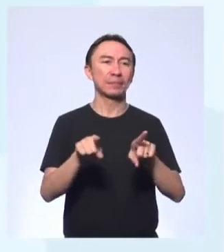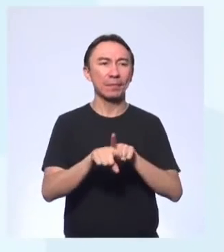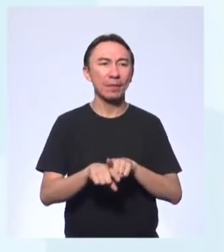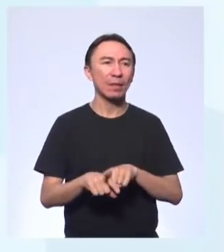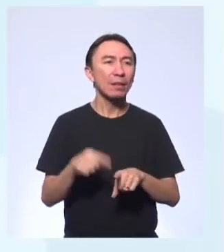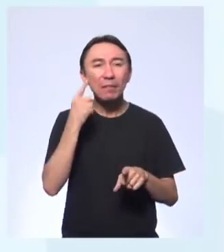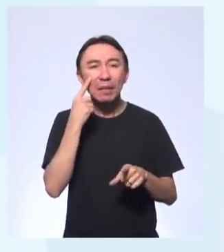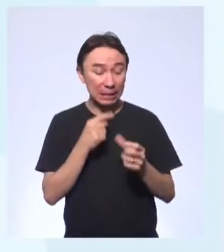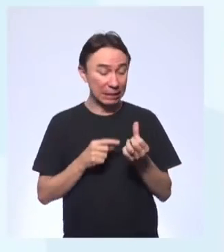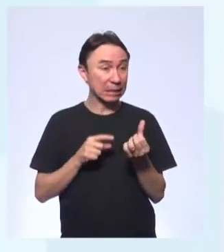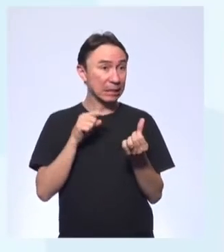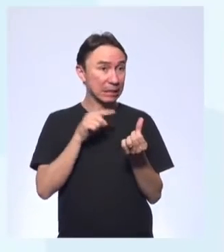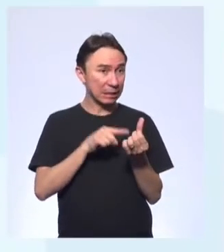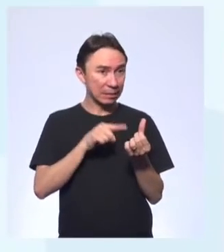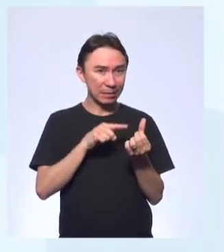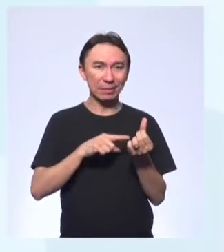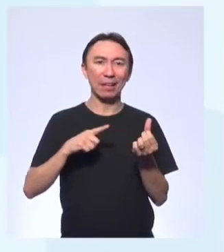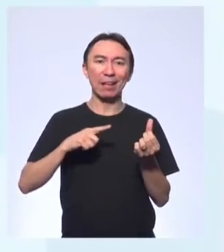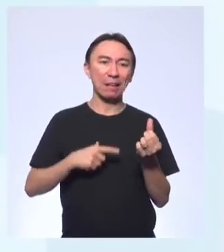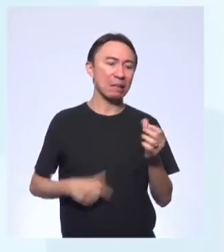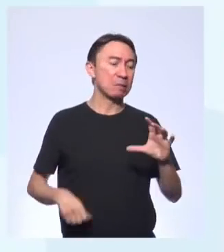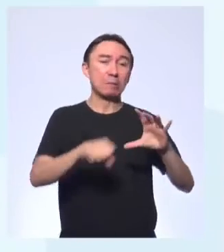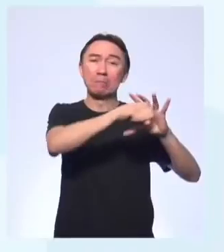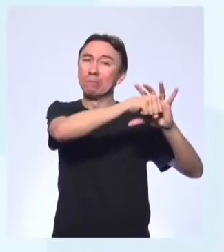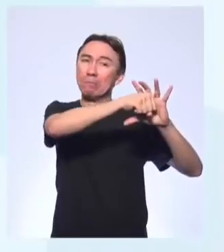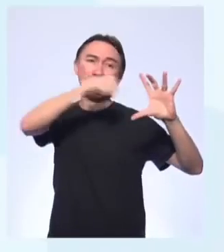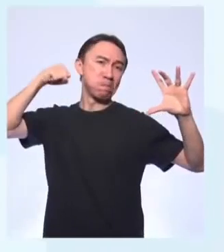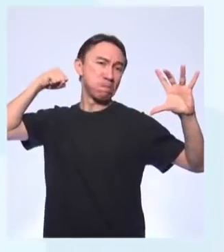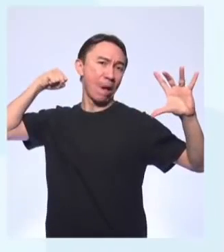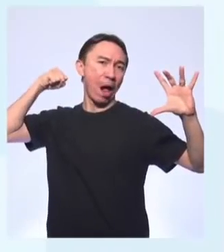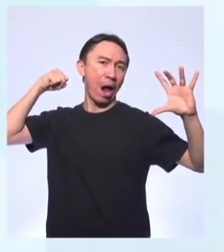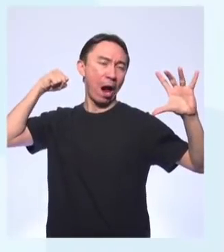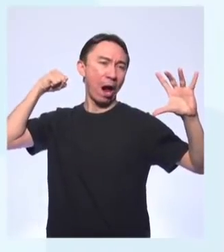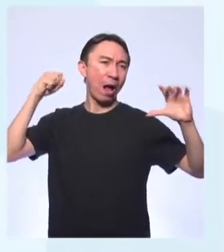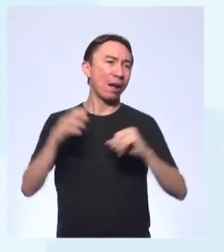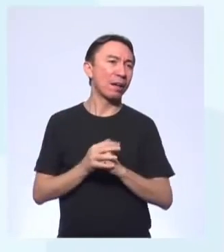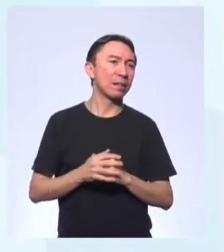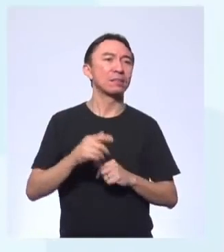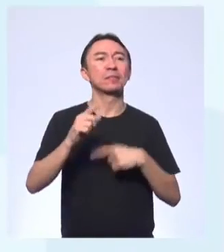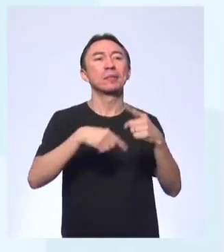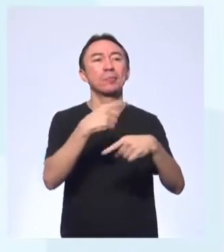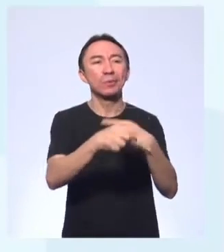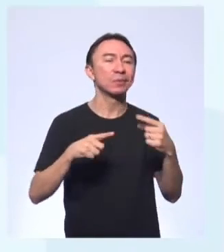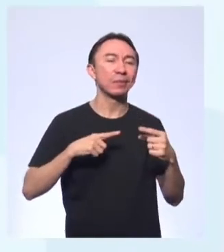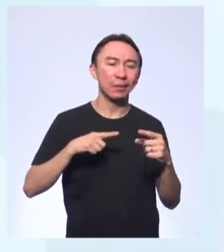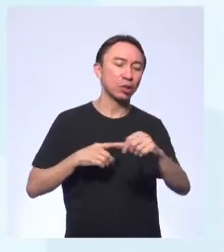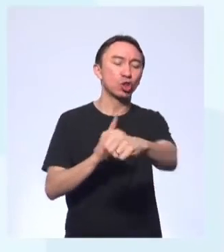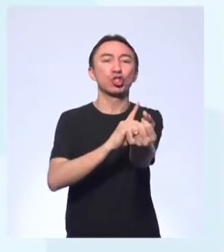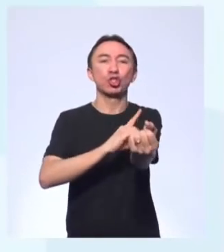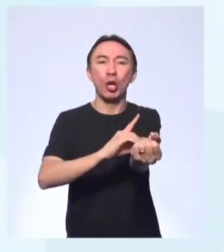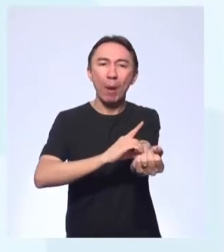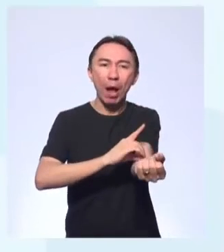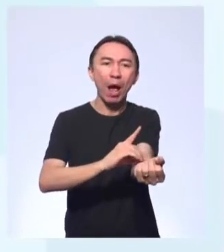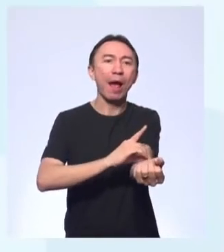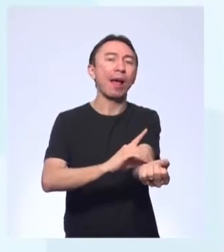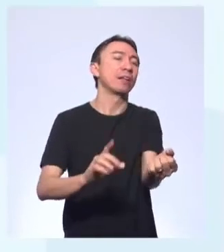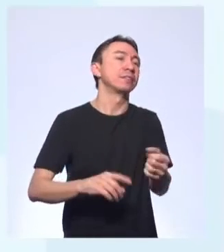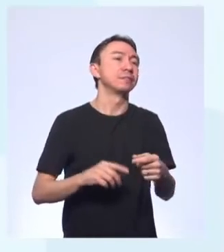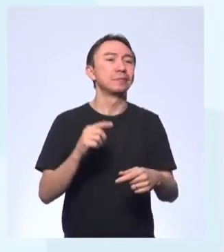item 6, agressões. A gente tem, depois, diabetes. E a gente